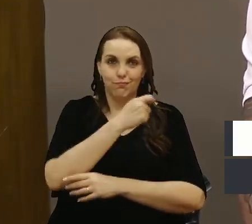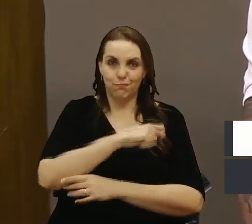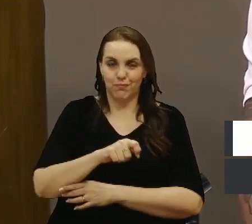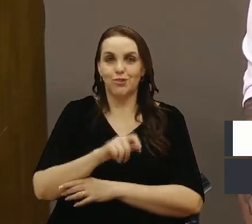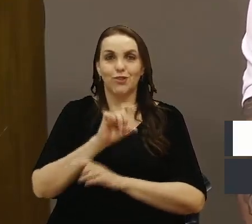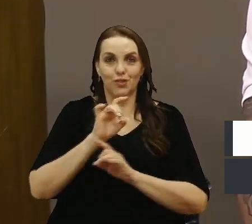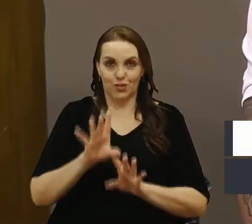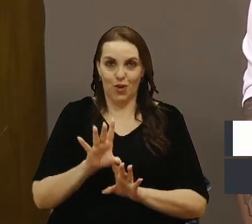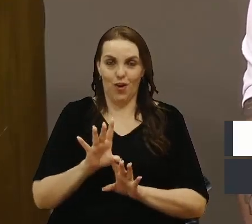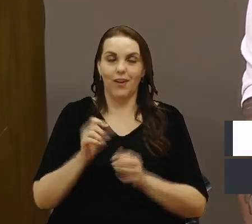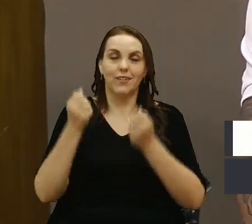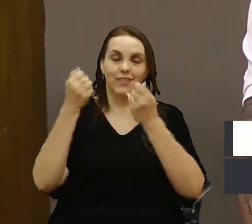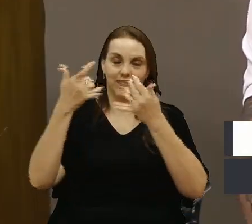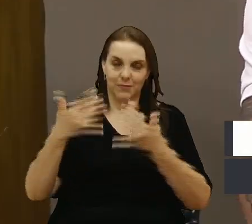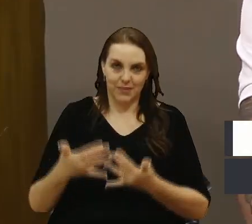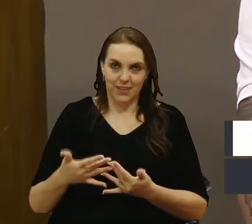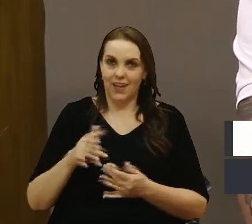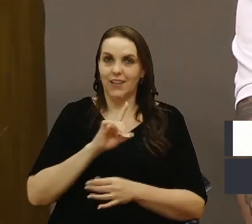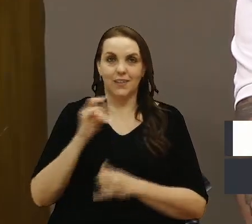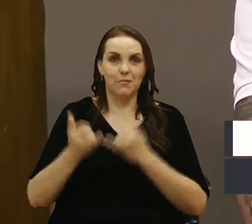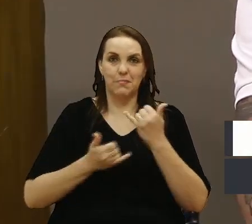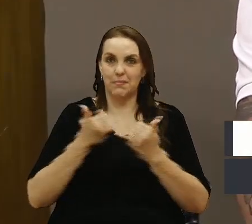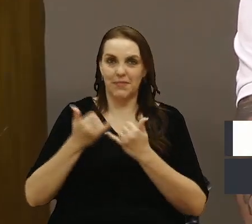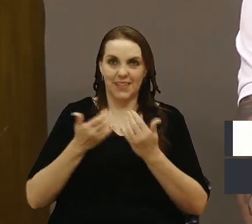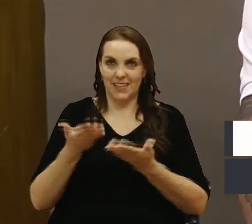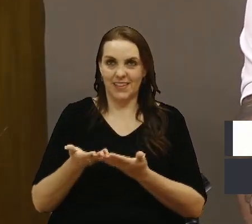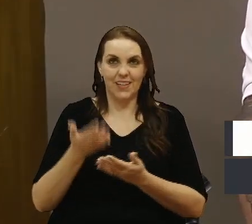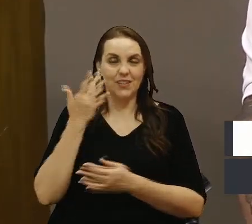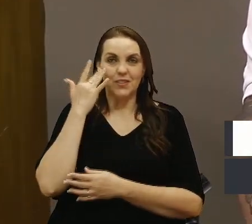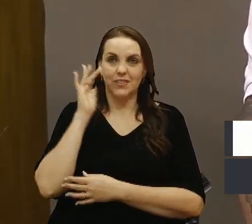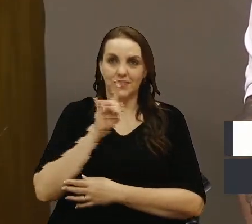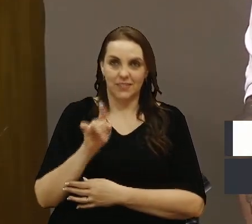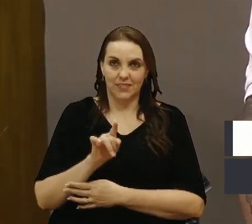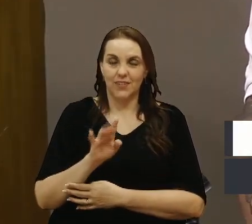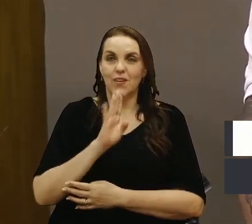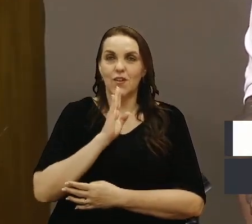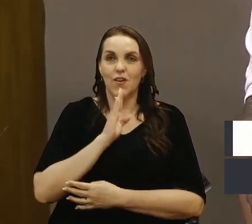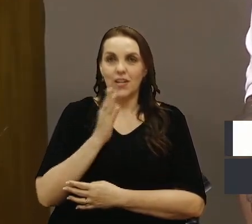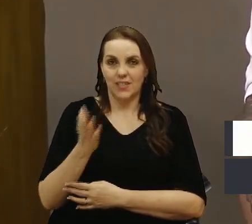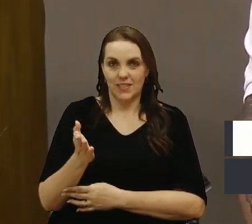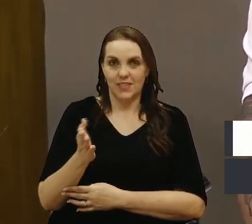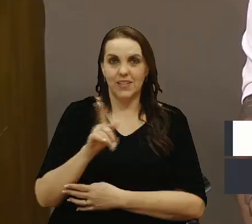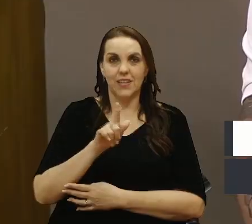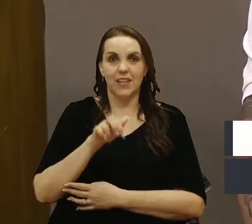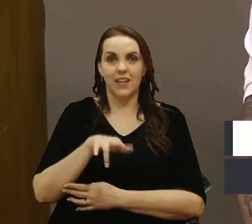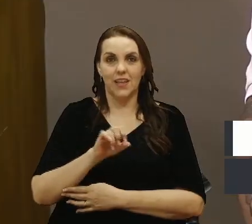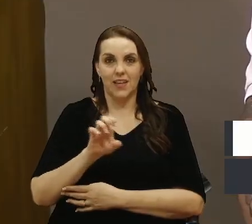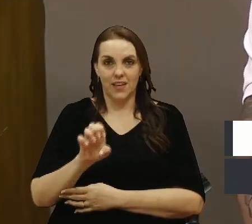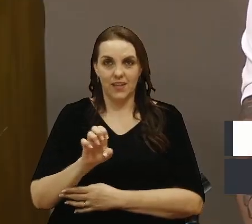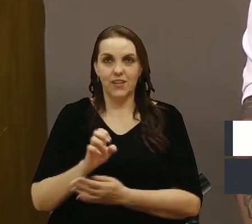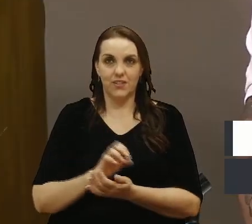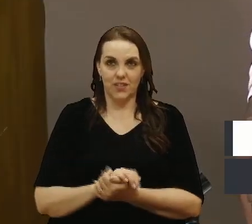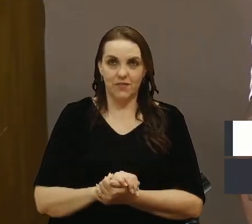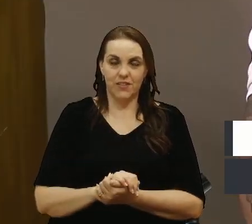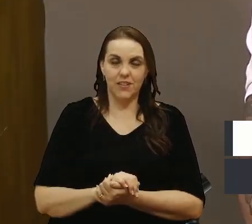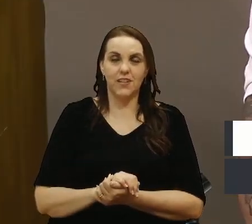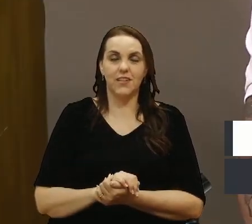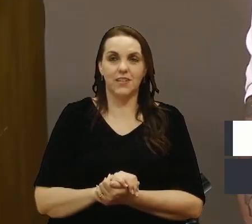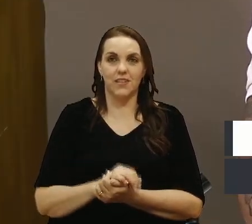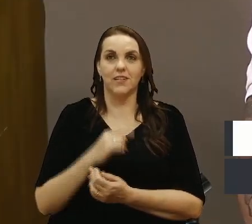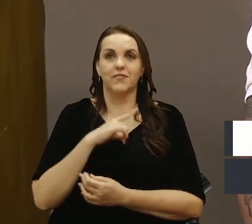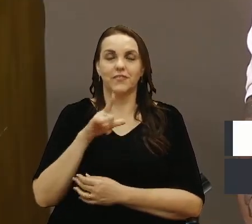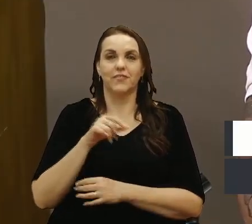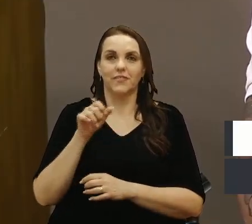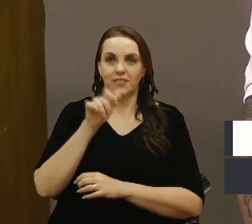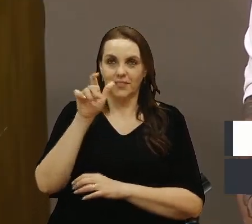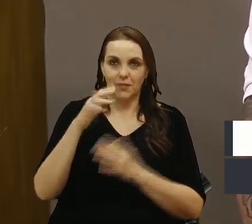queria me manifestar, né? Nem sabia que ele era eu não conhecia o Guilherme, para falar a minha verdade, tá? E falei de ti, falei da vossa pessoa. Então, meus parabéns